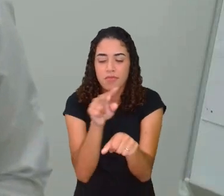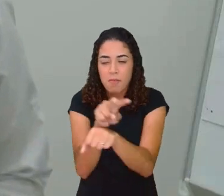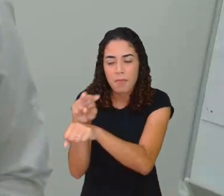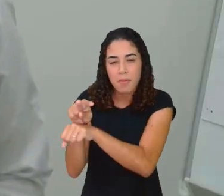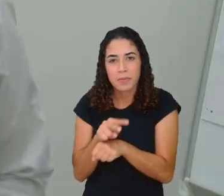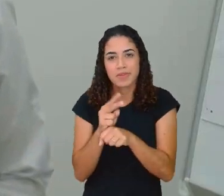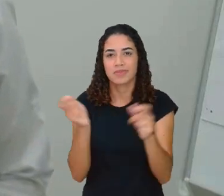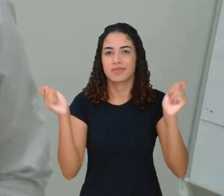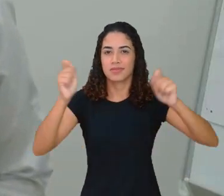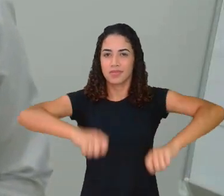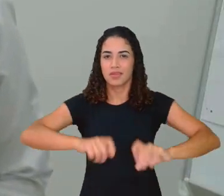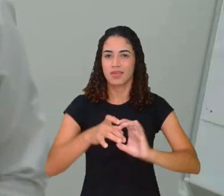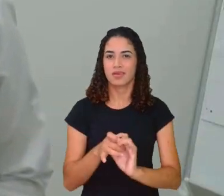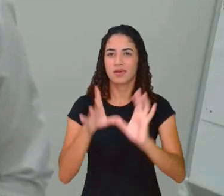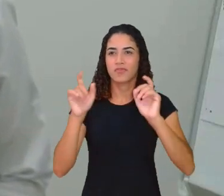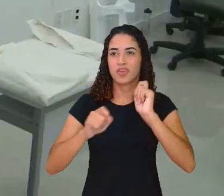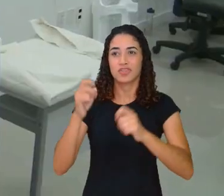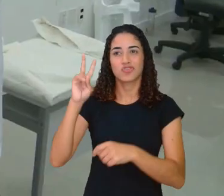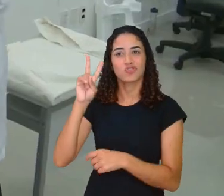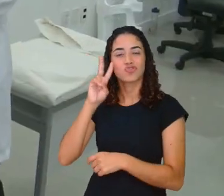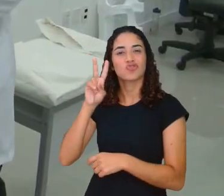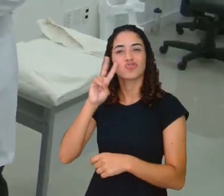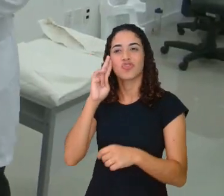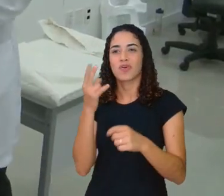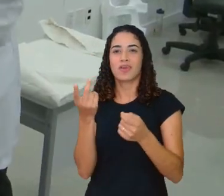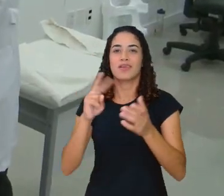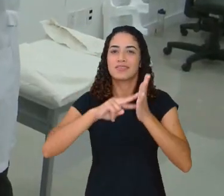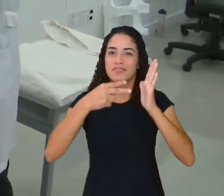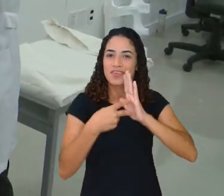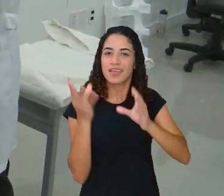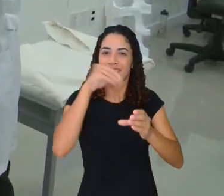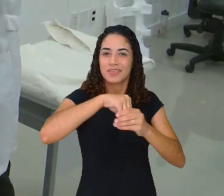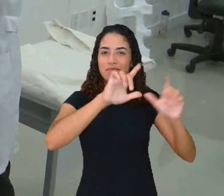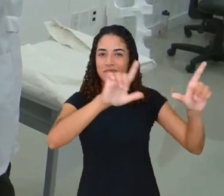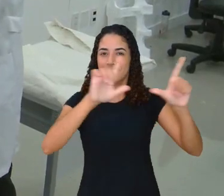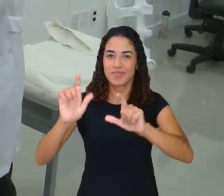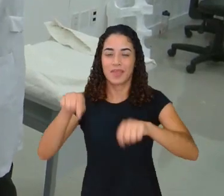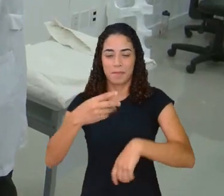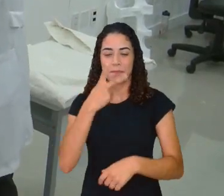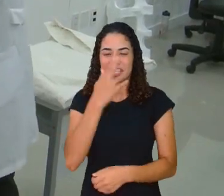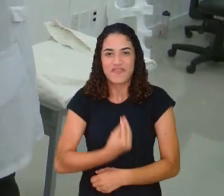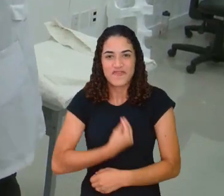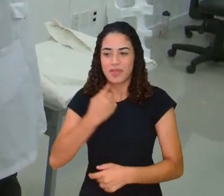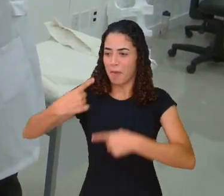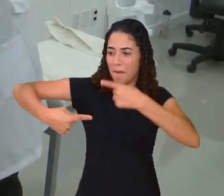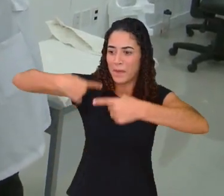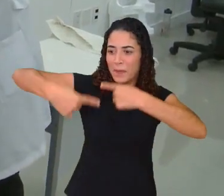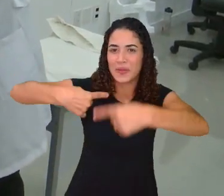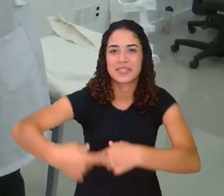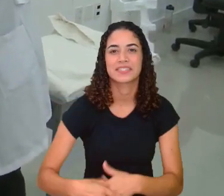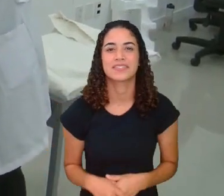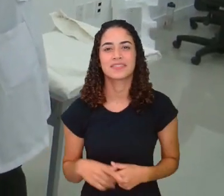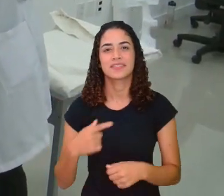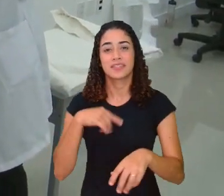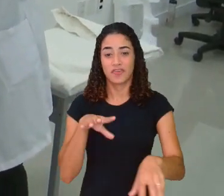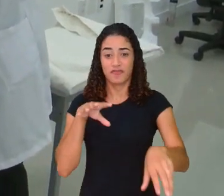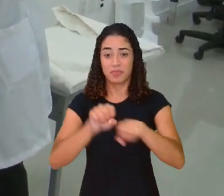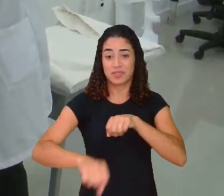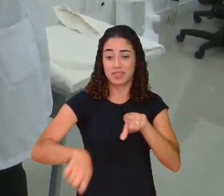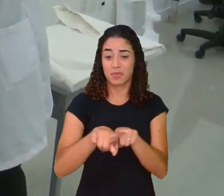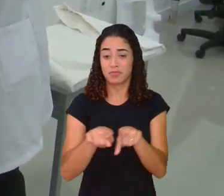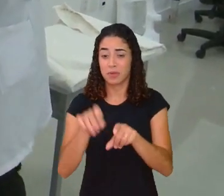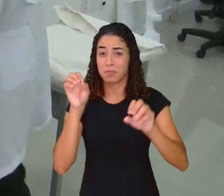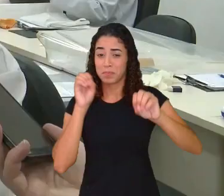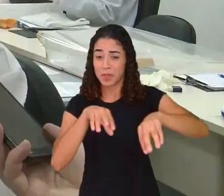histórias escondidas por trás de cada peça ganhar vida por gerações. À medida que você tem informação e é educado para isso,